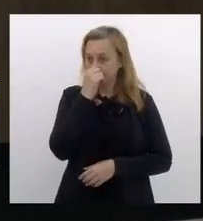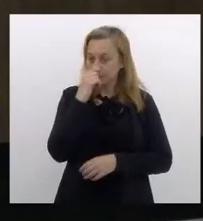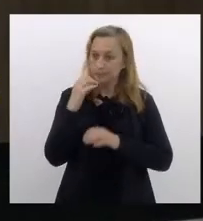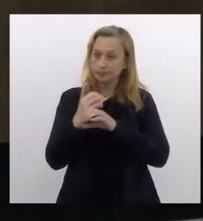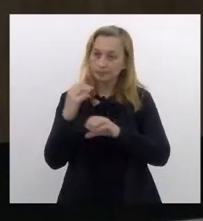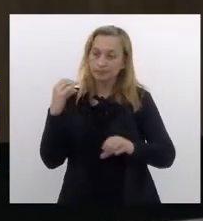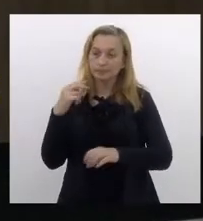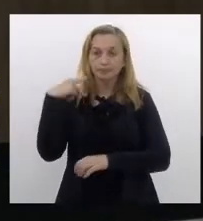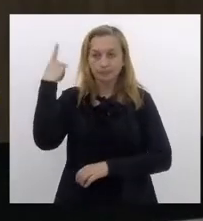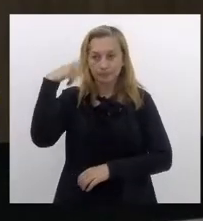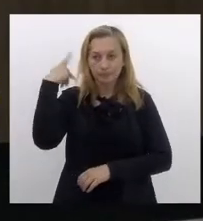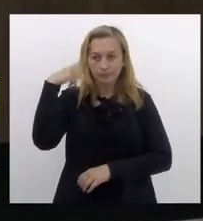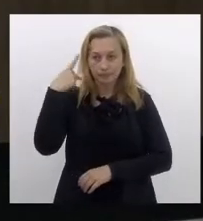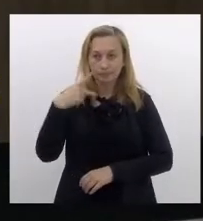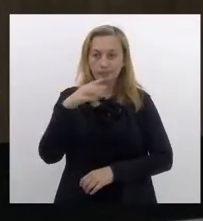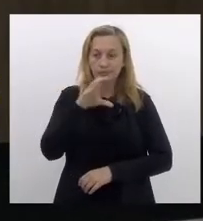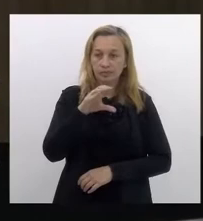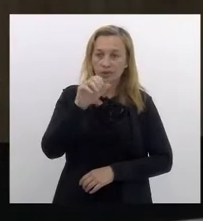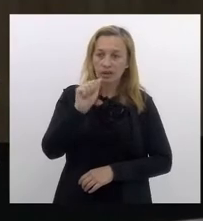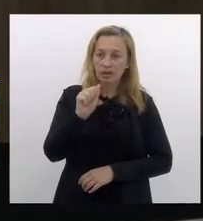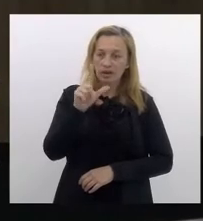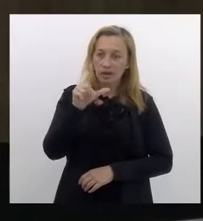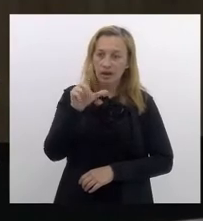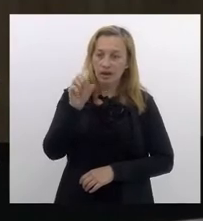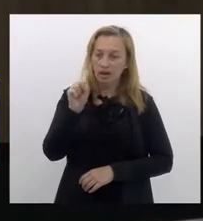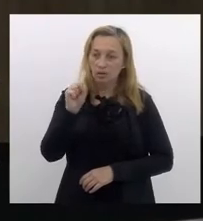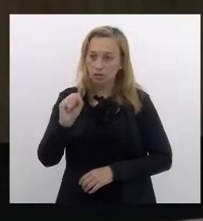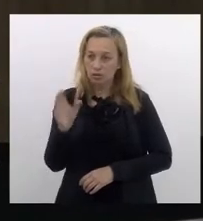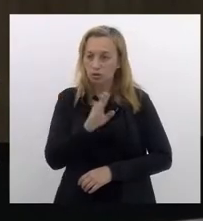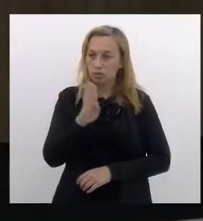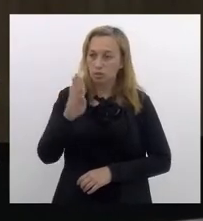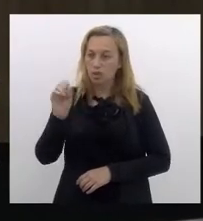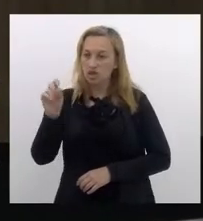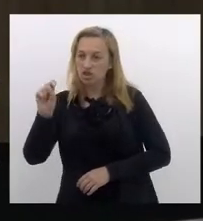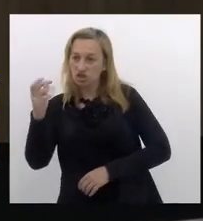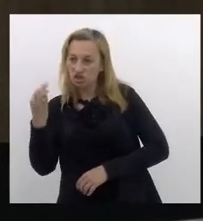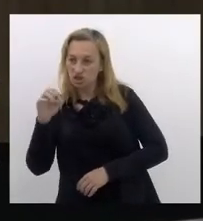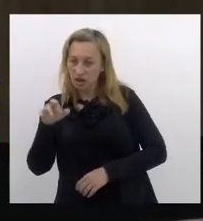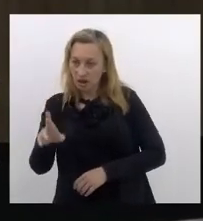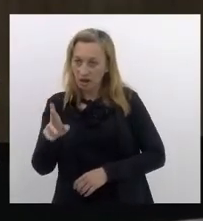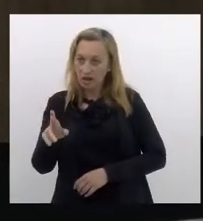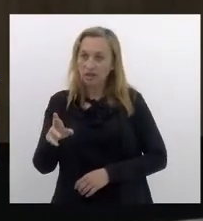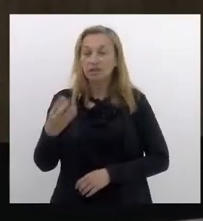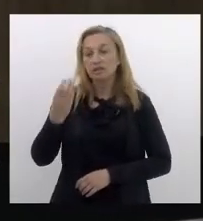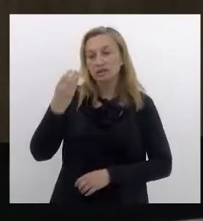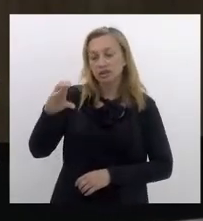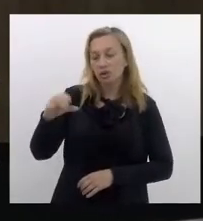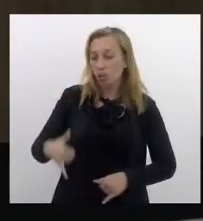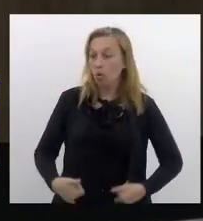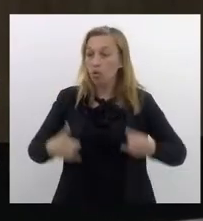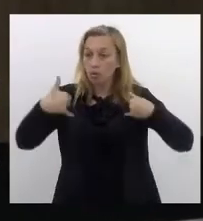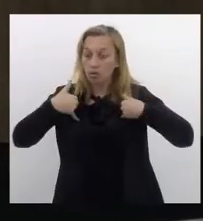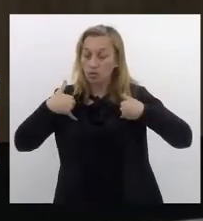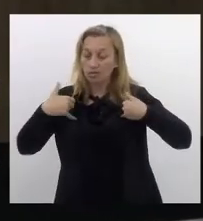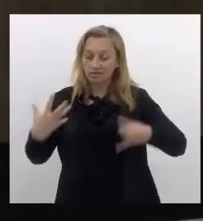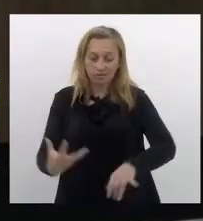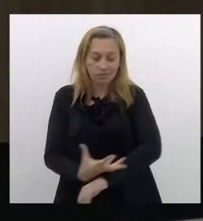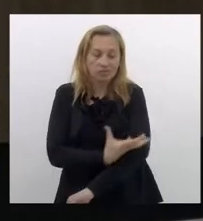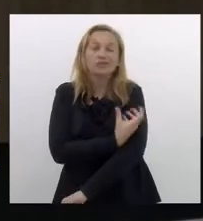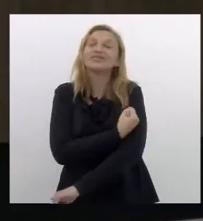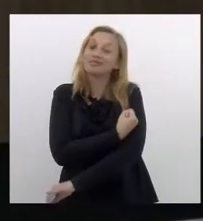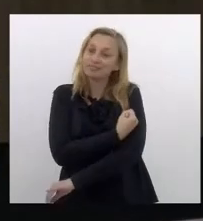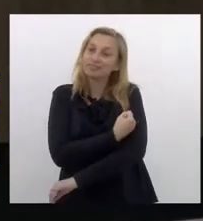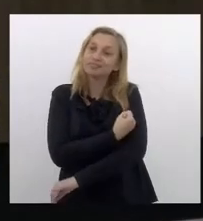e vereador Carlos Boechat, de Niterói. Fiz isso com muito orgulho, com muita emoção.